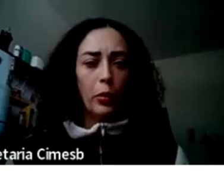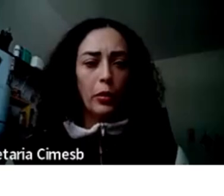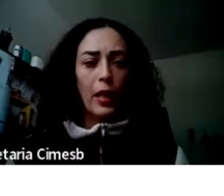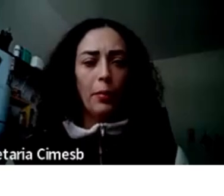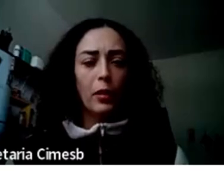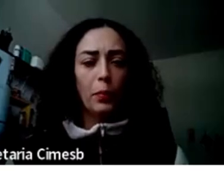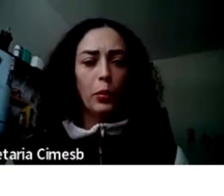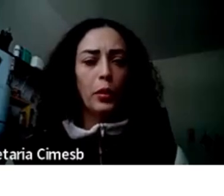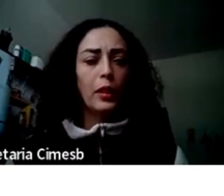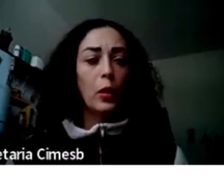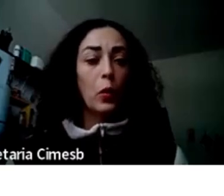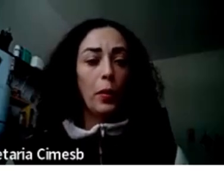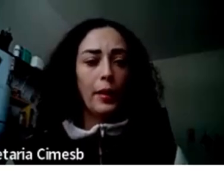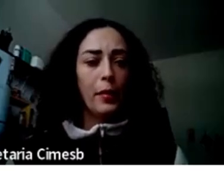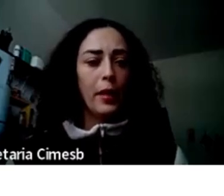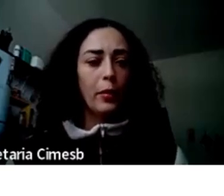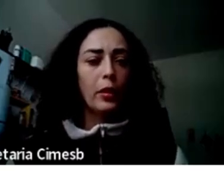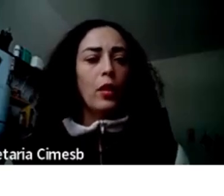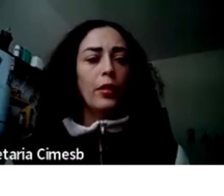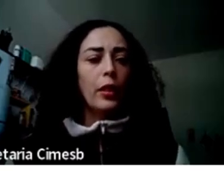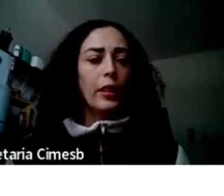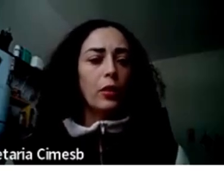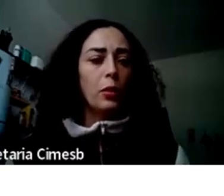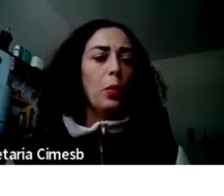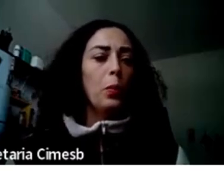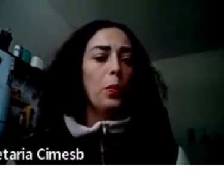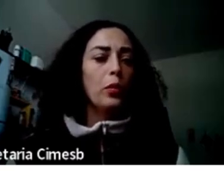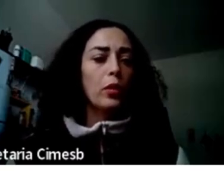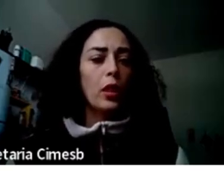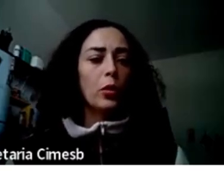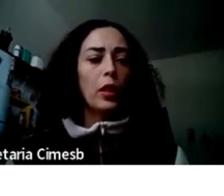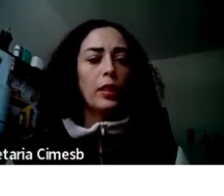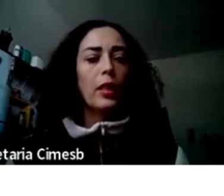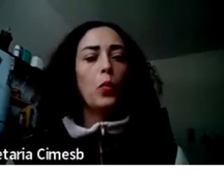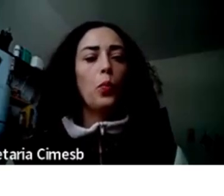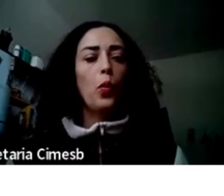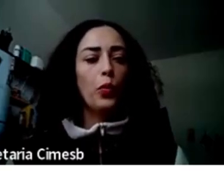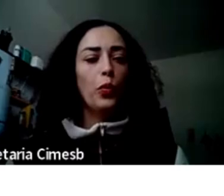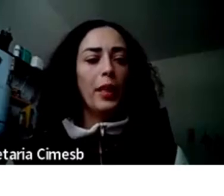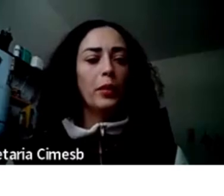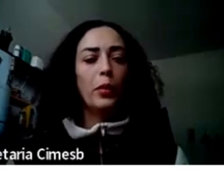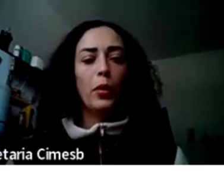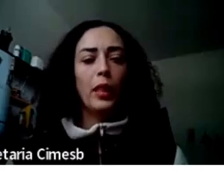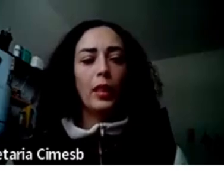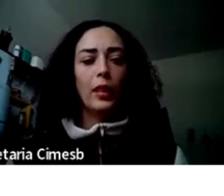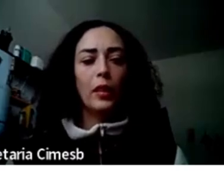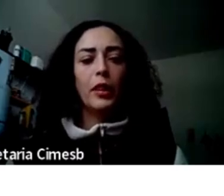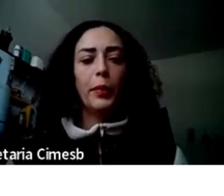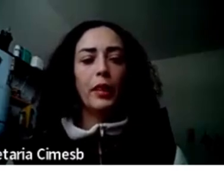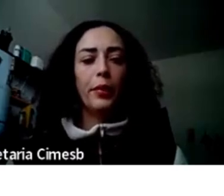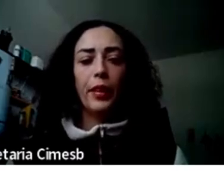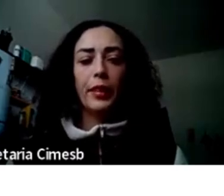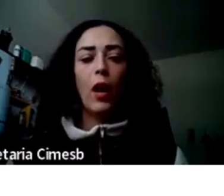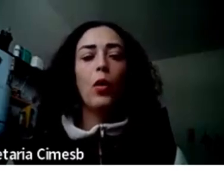níveis linguísticos. A Libras possui 5 parâmetros, que é a configuração de mão, ponto de articulação, movimento,